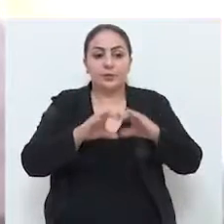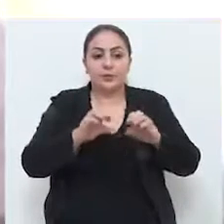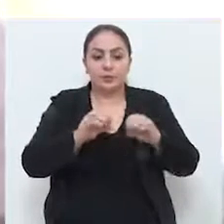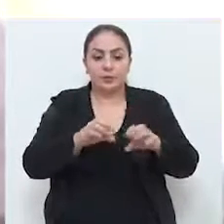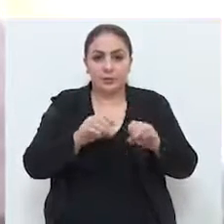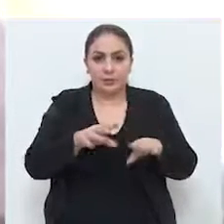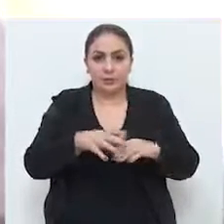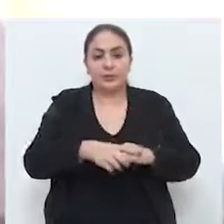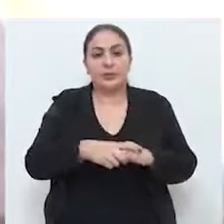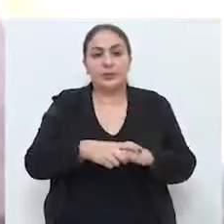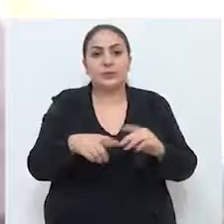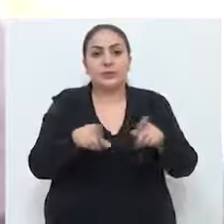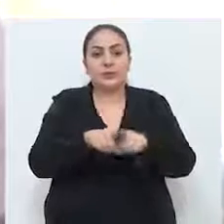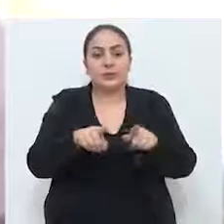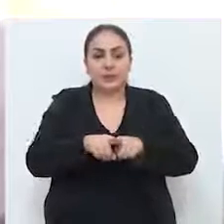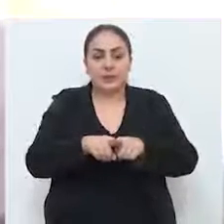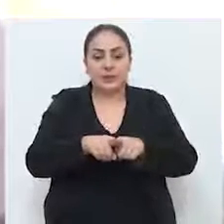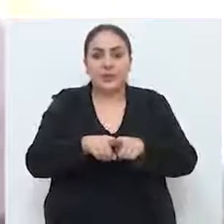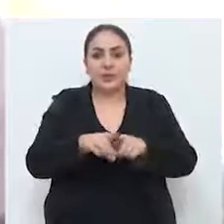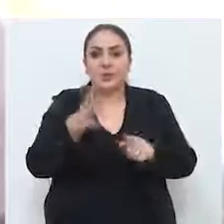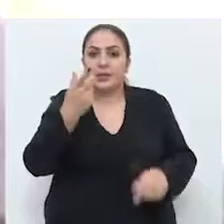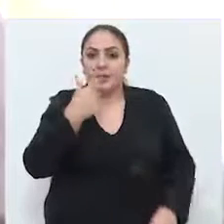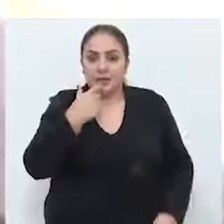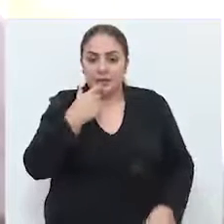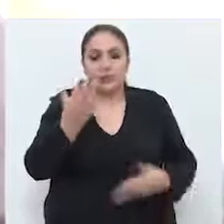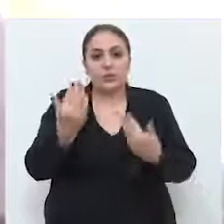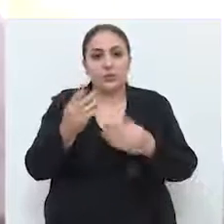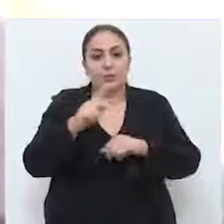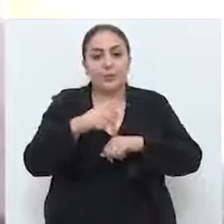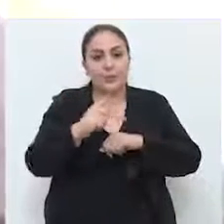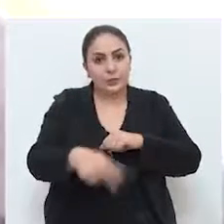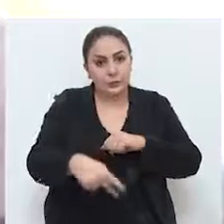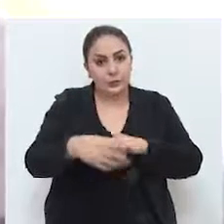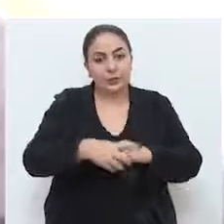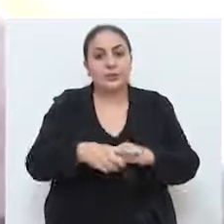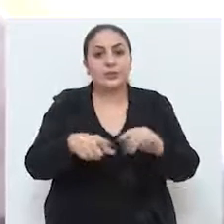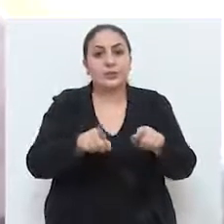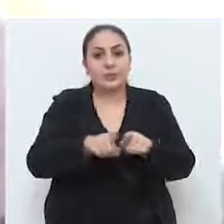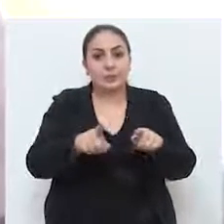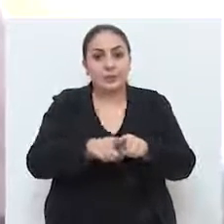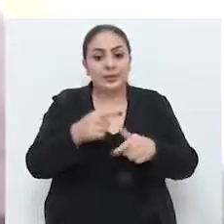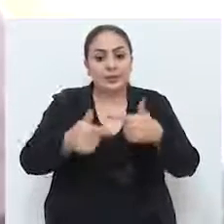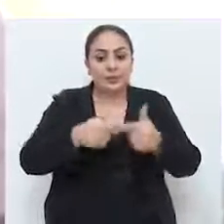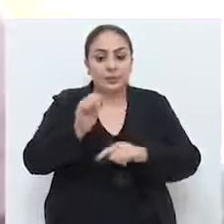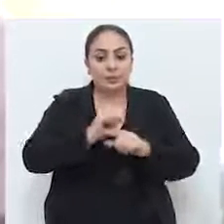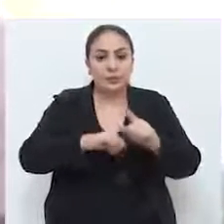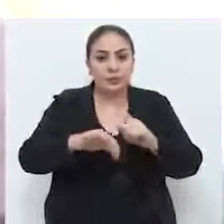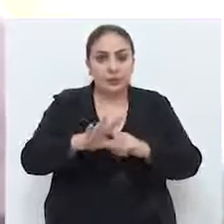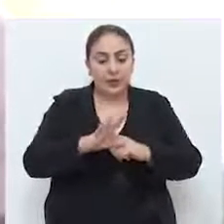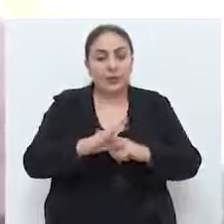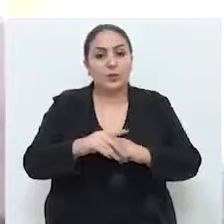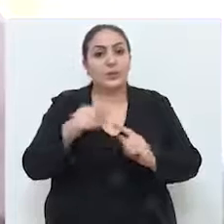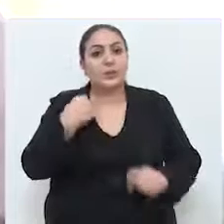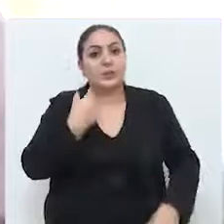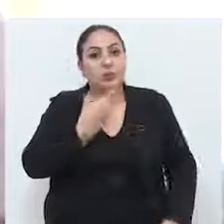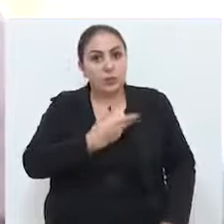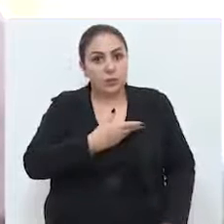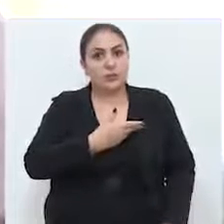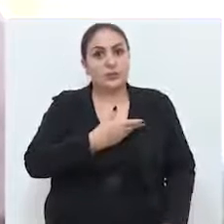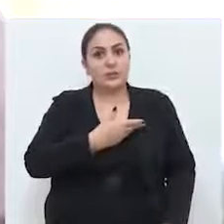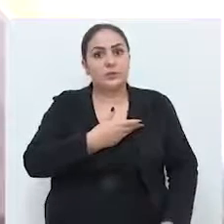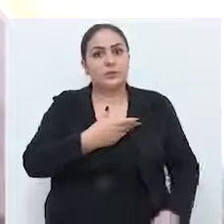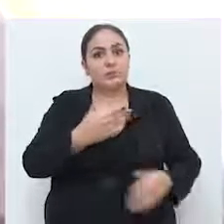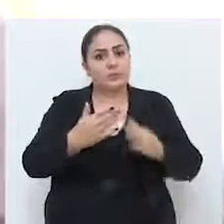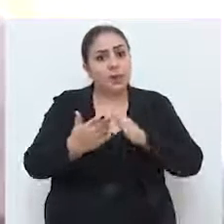Municipal da Educação e da Criança e Adolescente de Passo Fundo e de Assistência Social, que